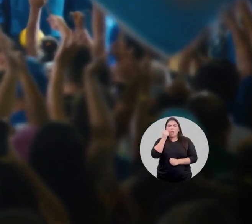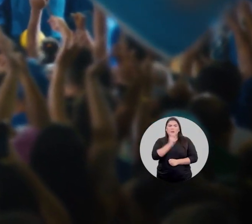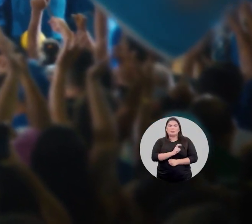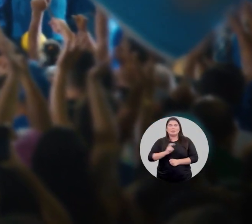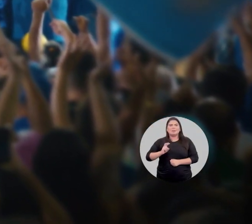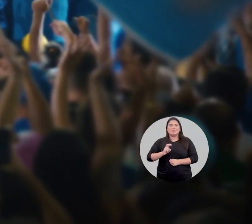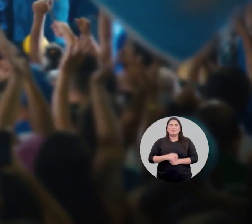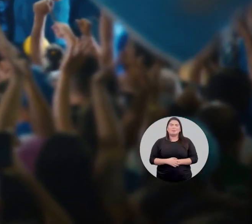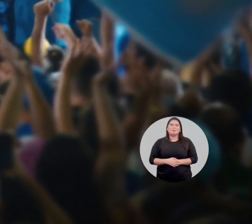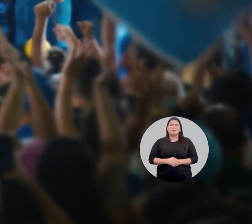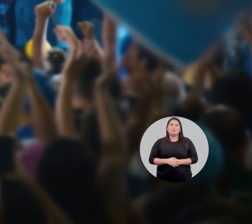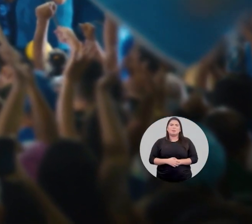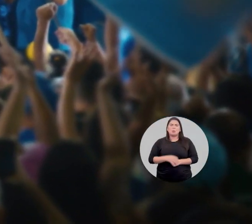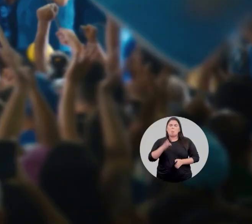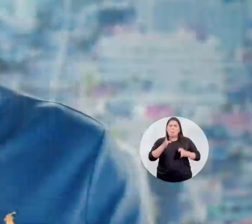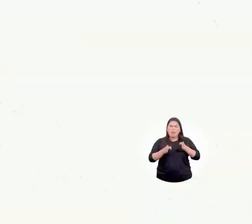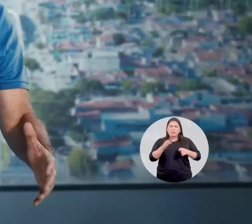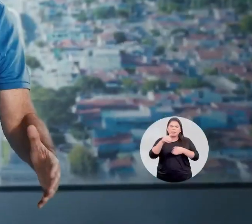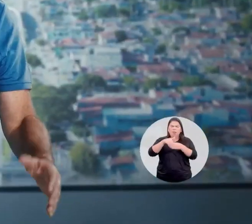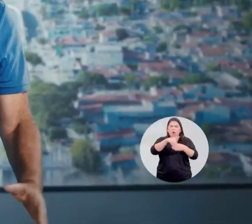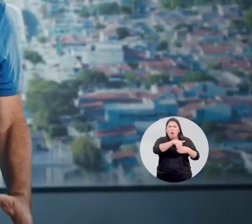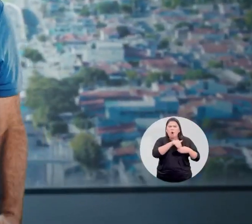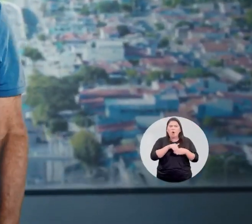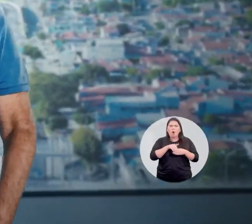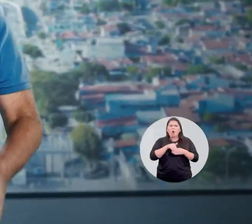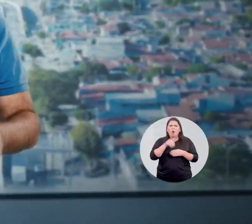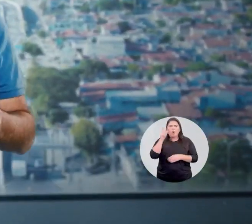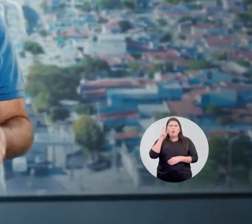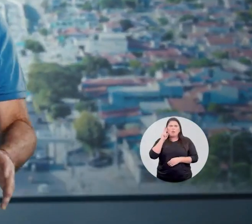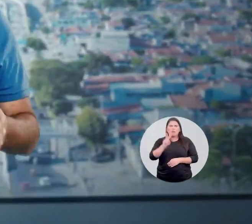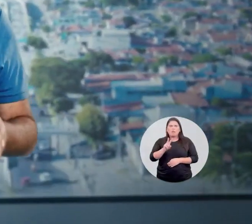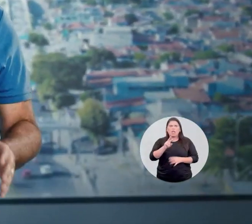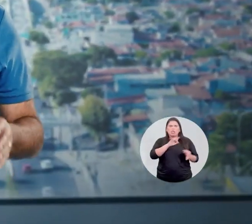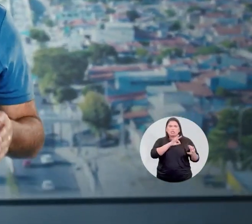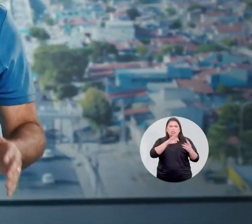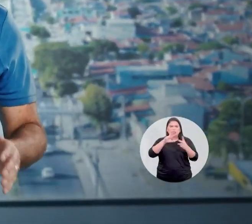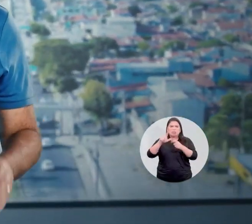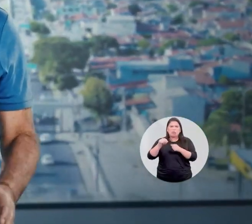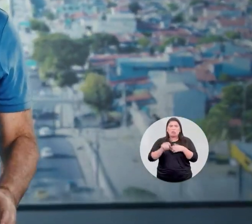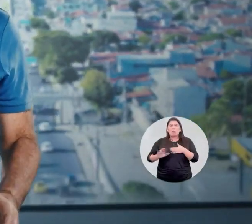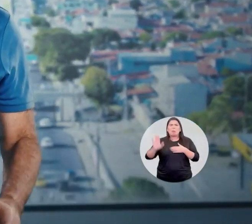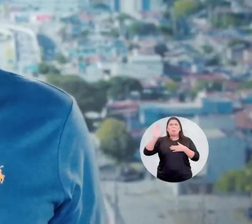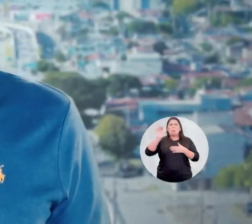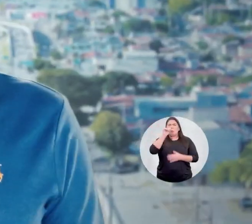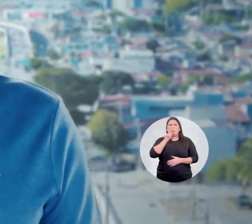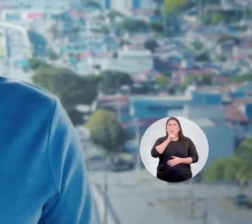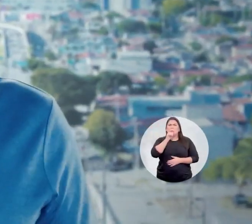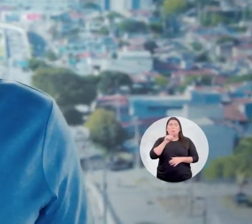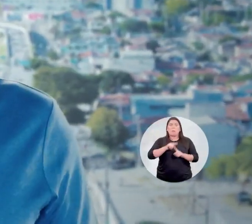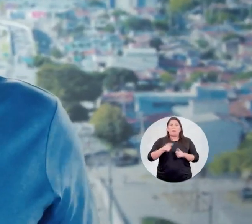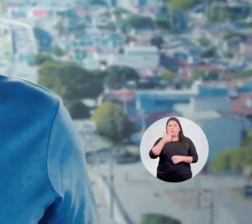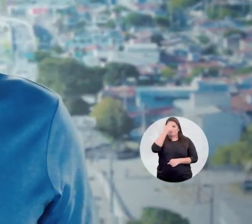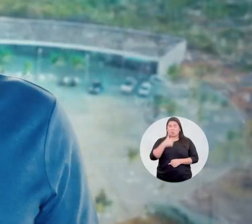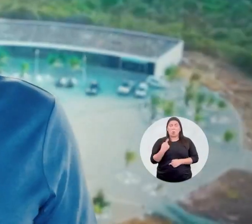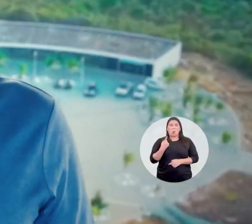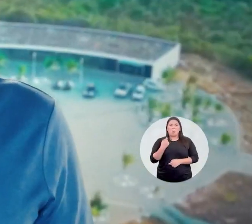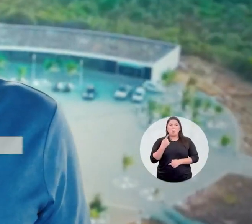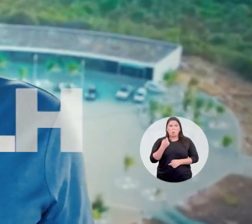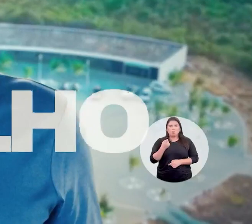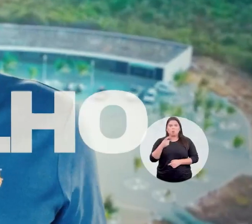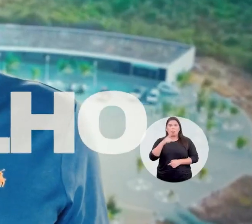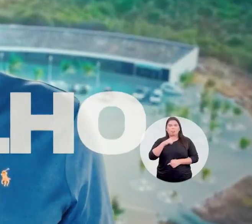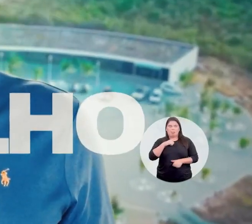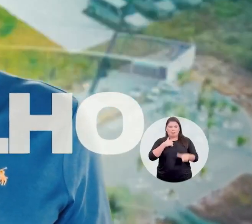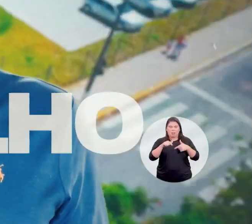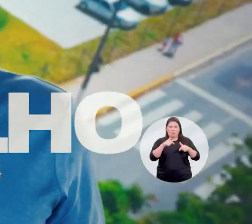55. Em época de eleição, você vai ver todo tipo de promessa. Mas eu sou o único candidato que